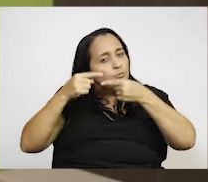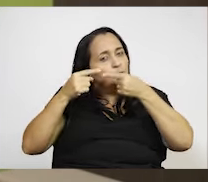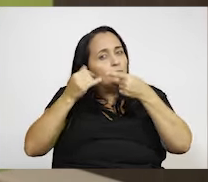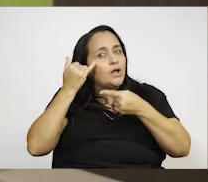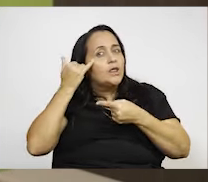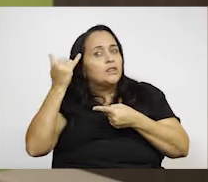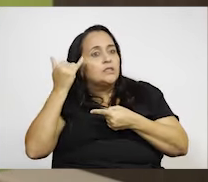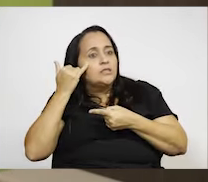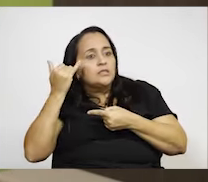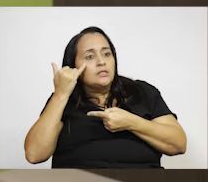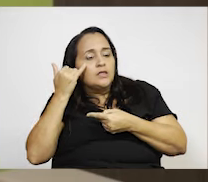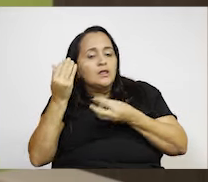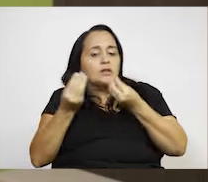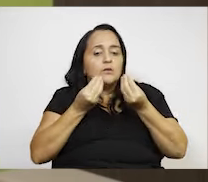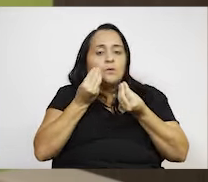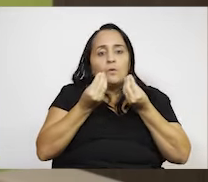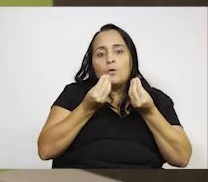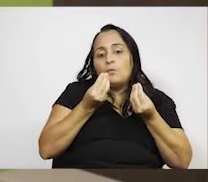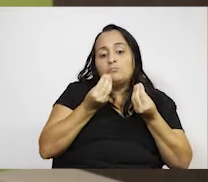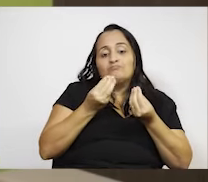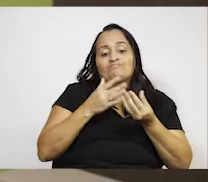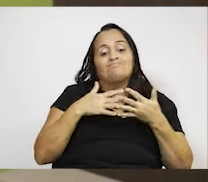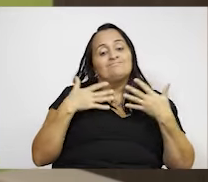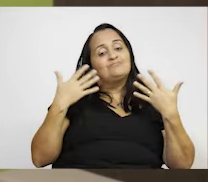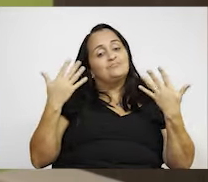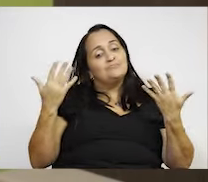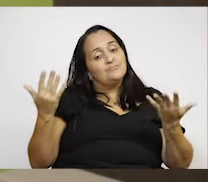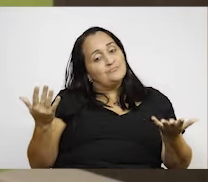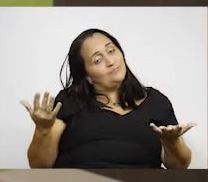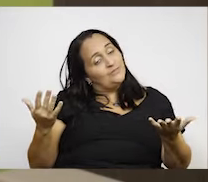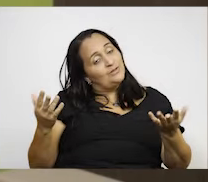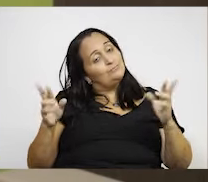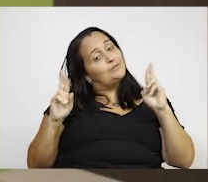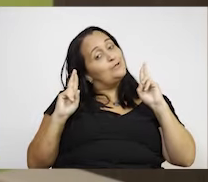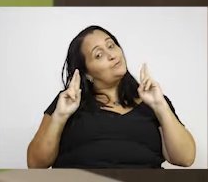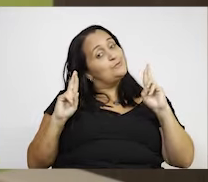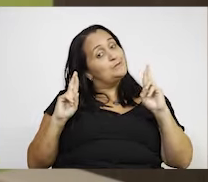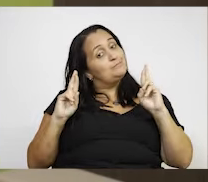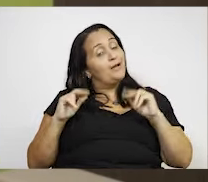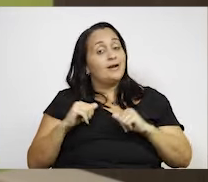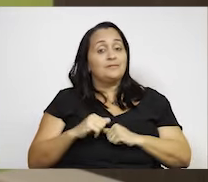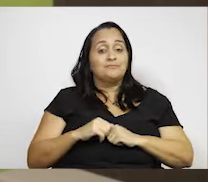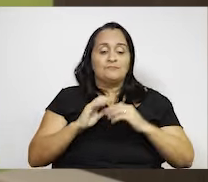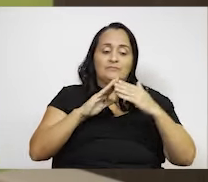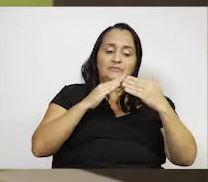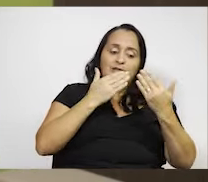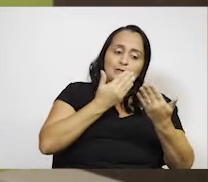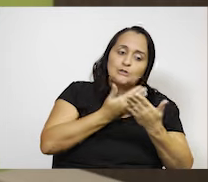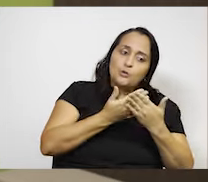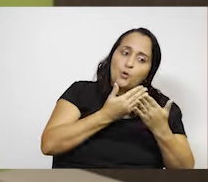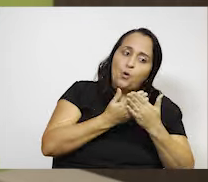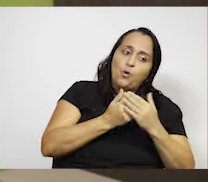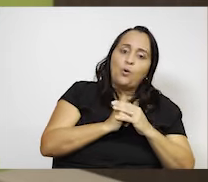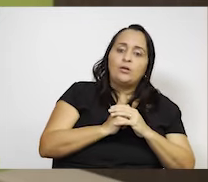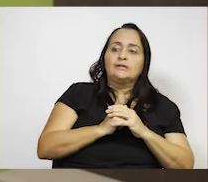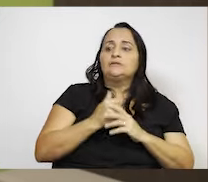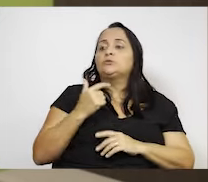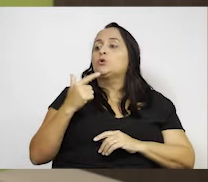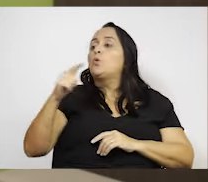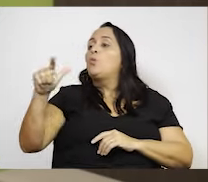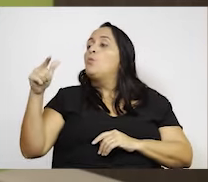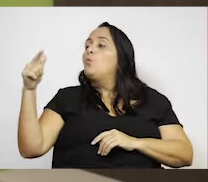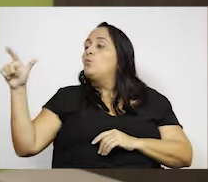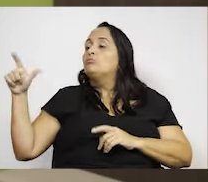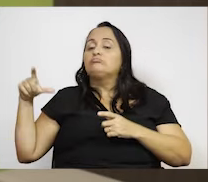discutir suas ideias. E é isso que a gente espera, tanto na escola, quanto em outros espaços